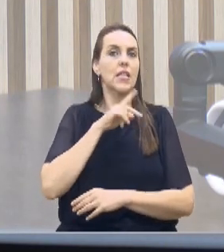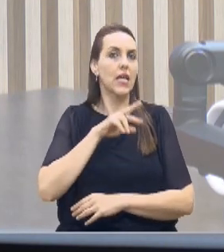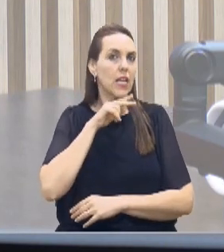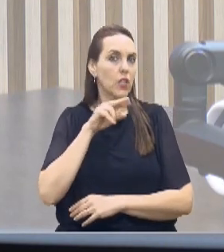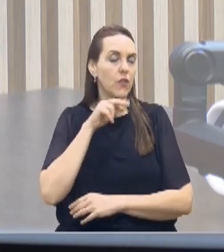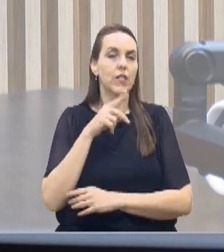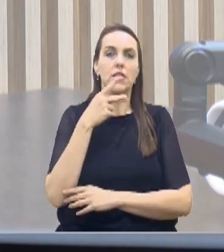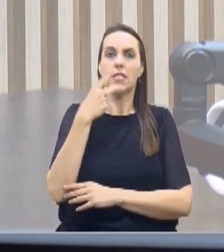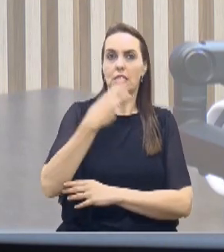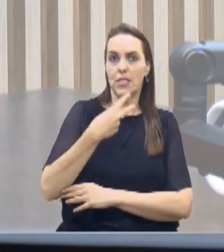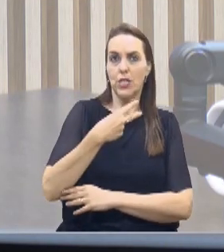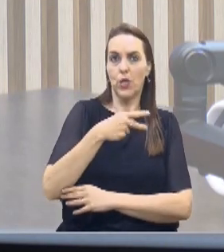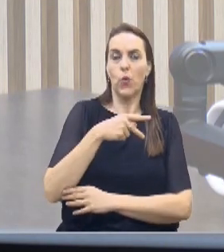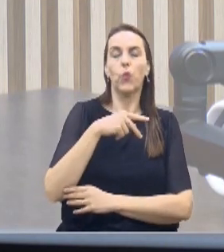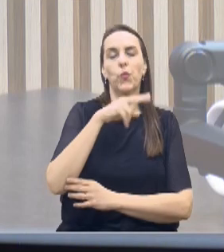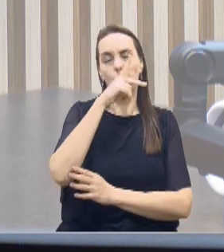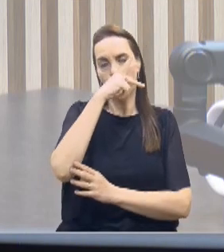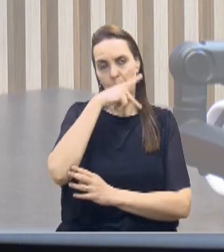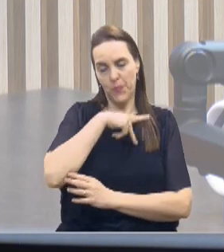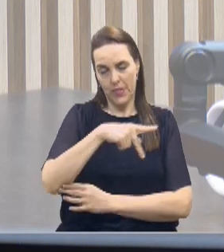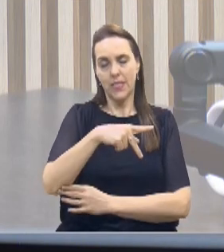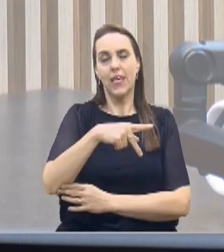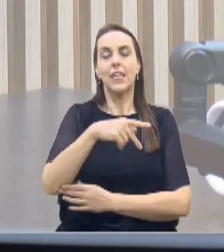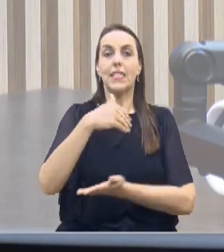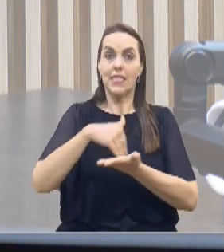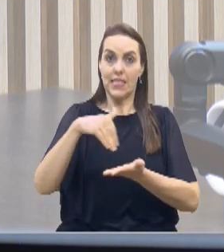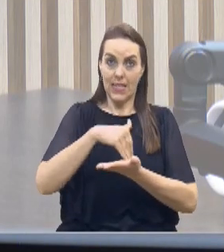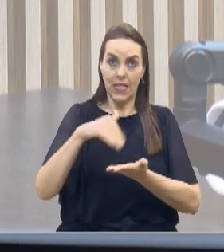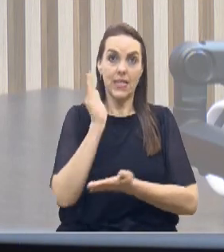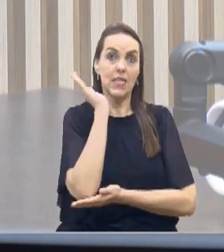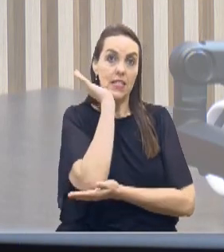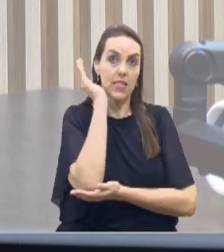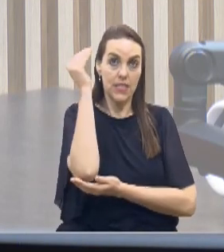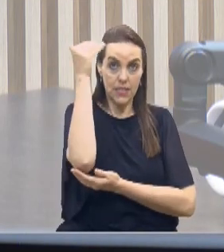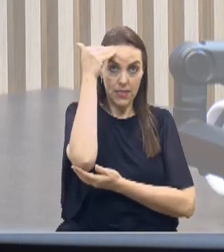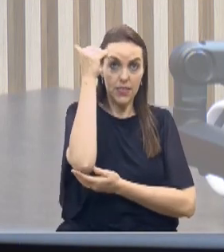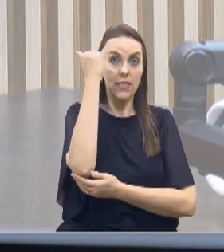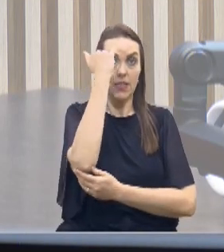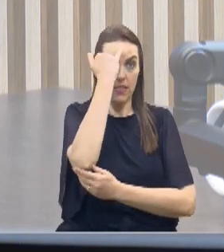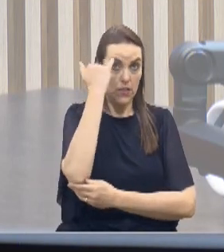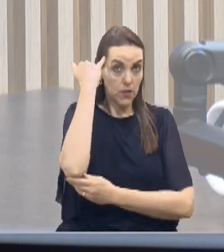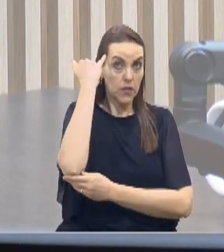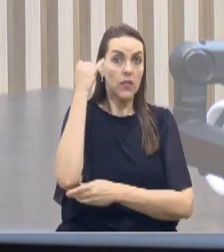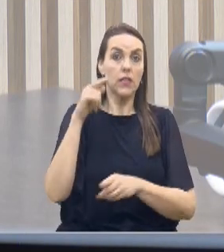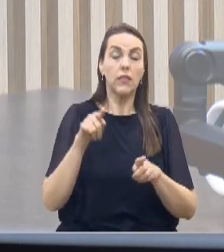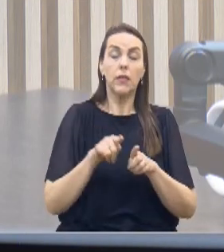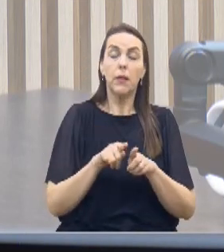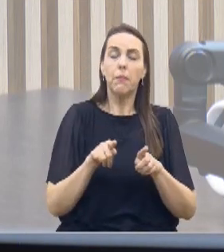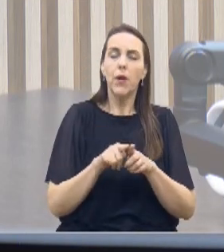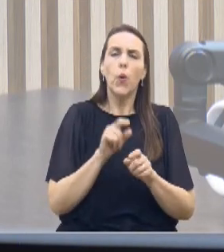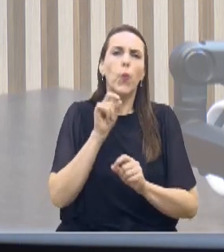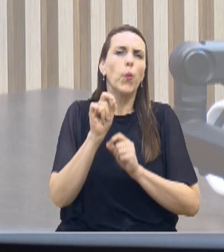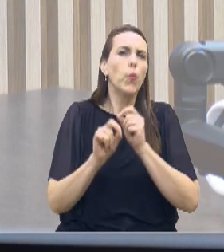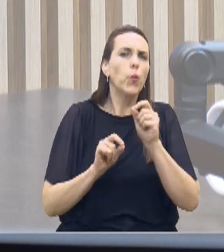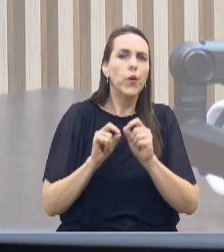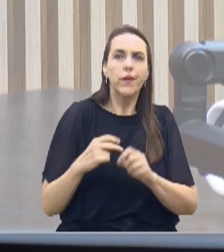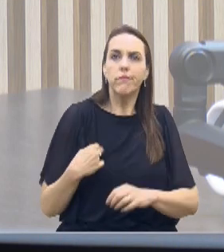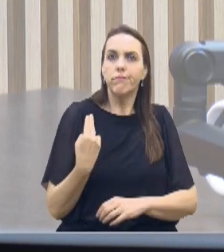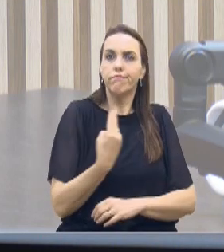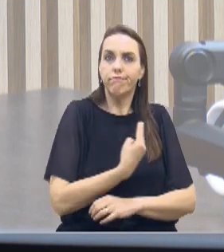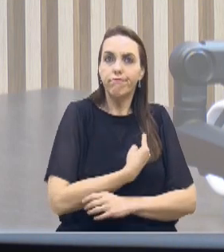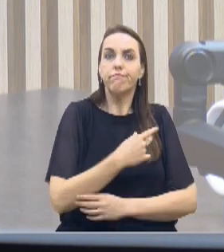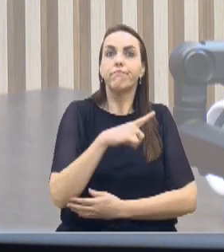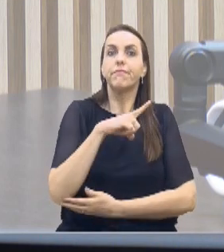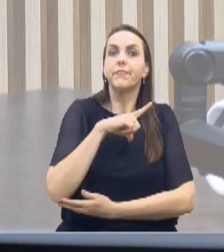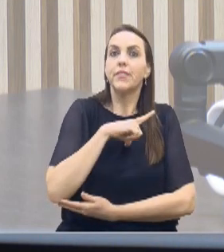segundo vice-presidente, em nome dos secretários, vereador Felipe Grêmio-Maia e vereador Zé D'Ambrós, o que a gente tinha